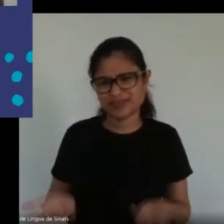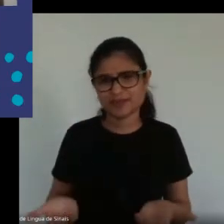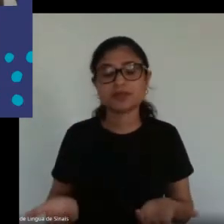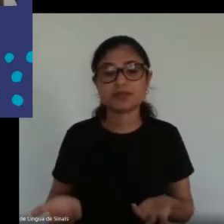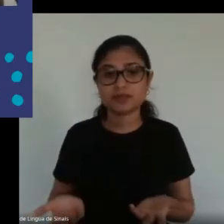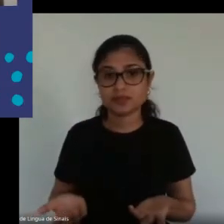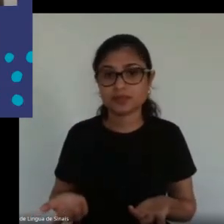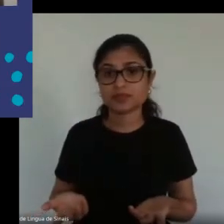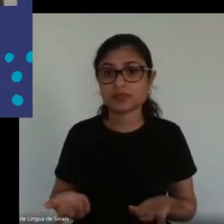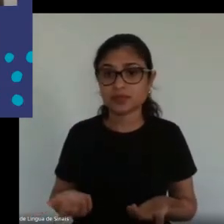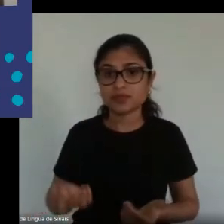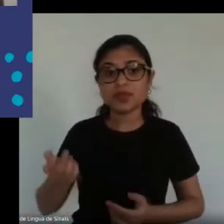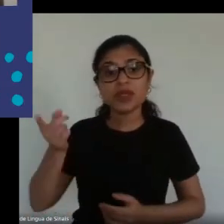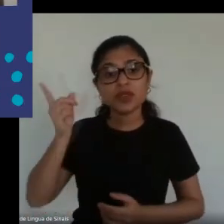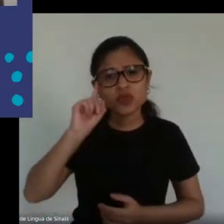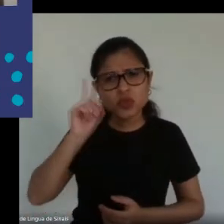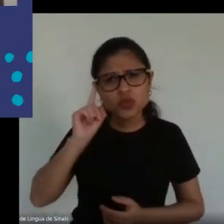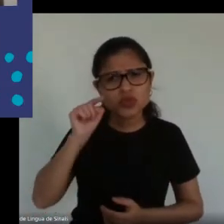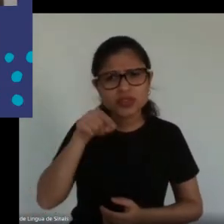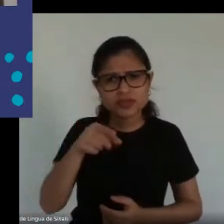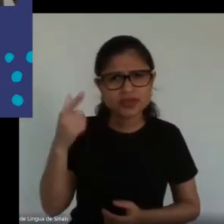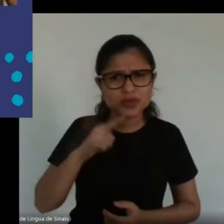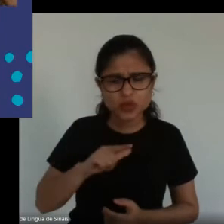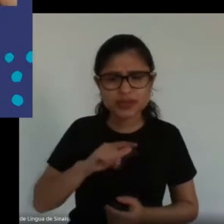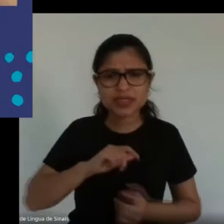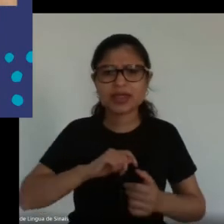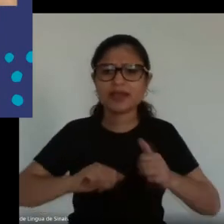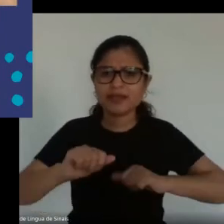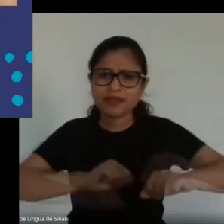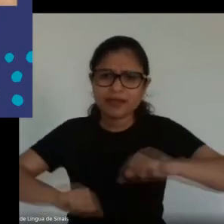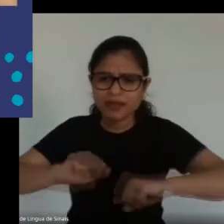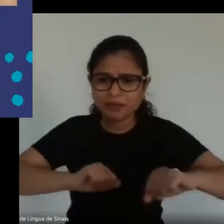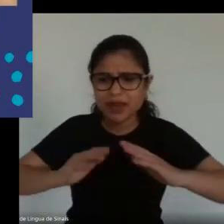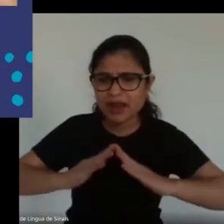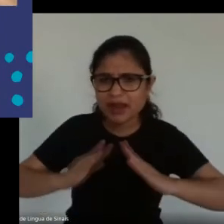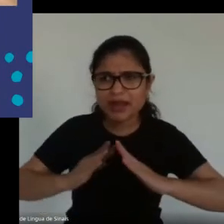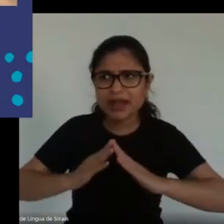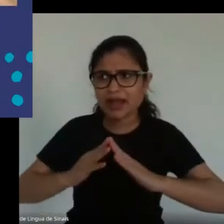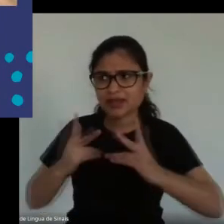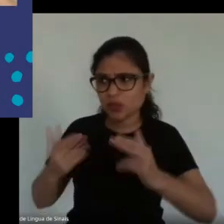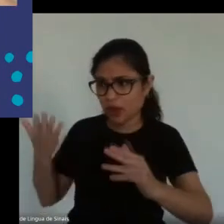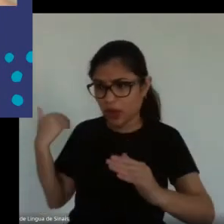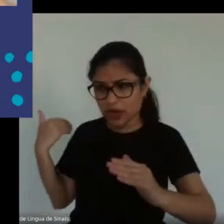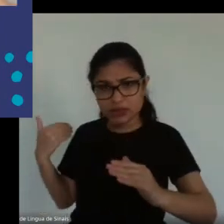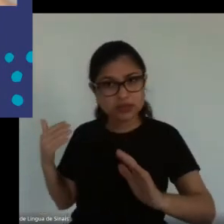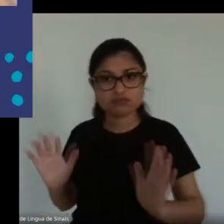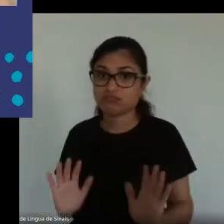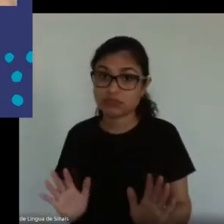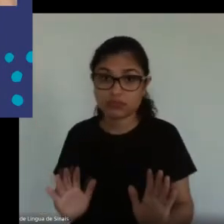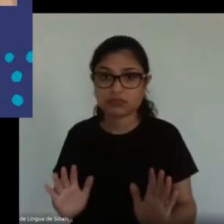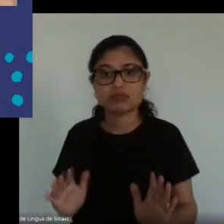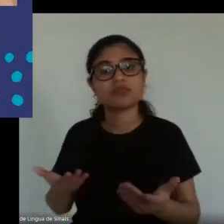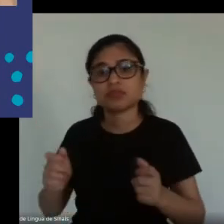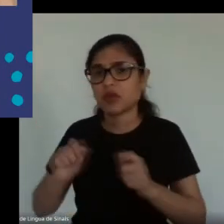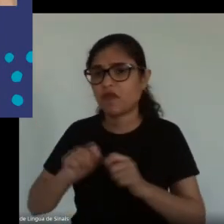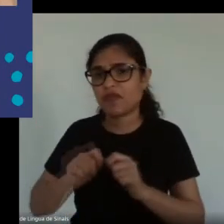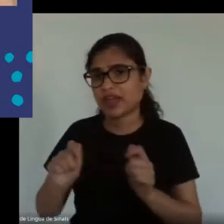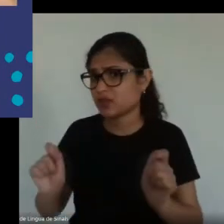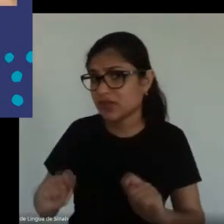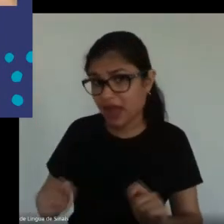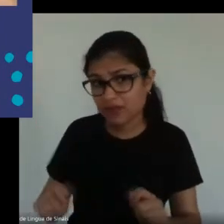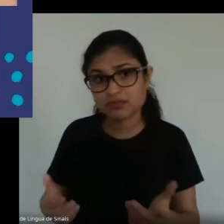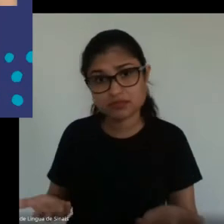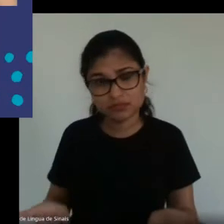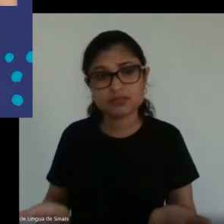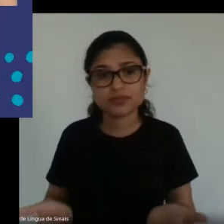veja, vai dar conta todo dia de limpar a casa como limpava antes? Não. Então, faz o que você pode. Você vai dar conta